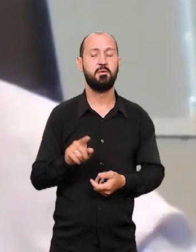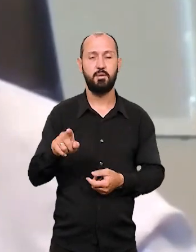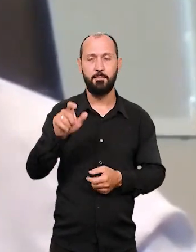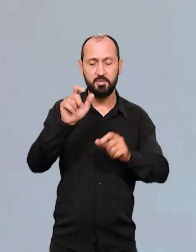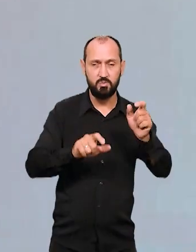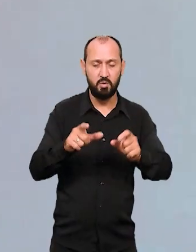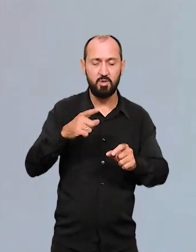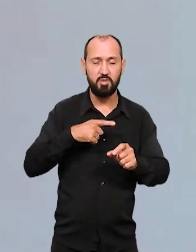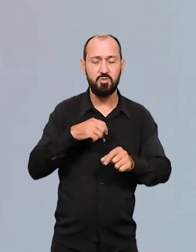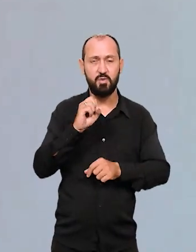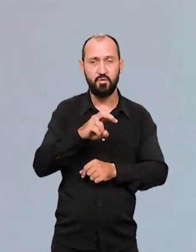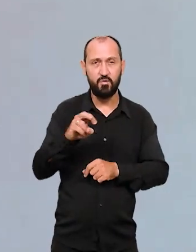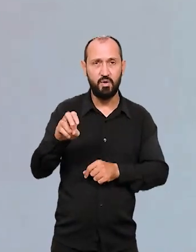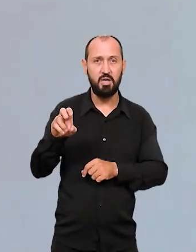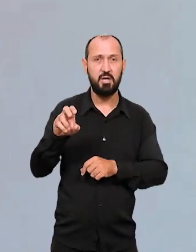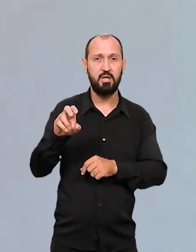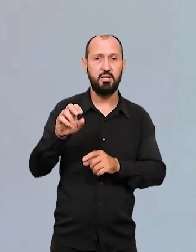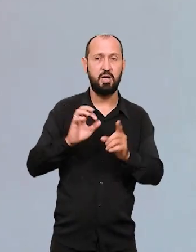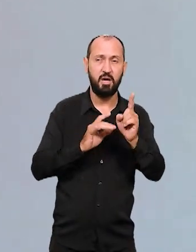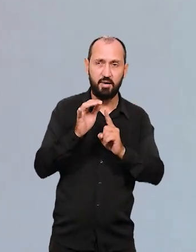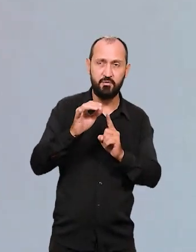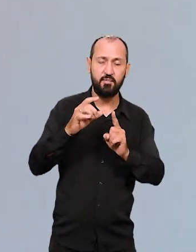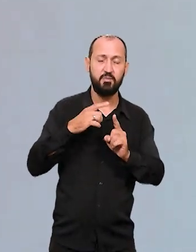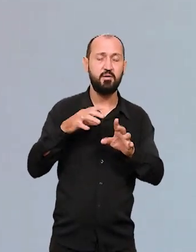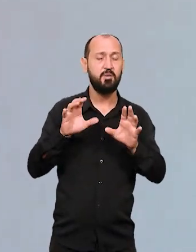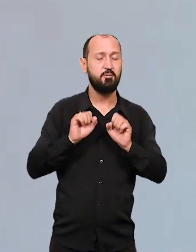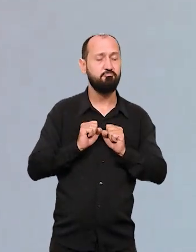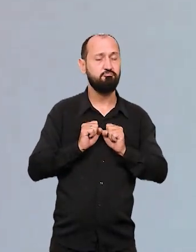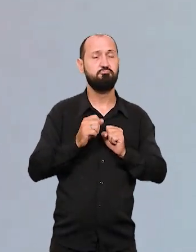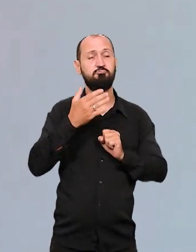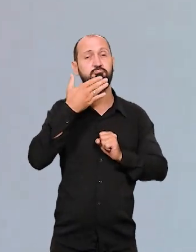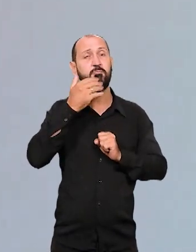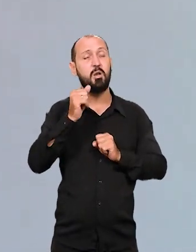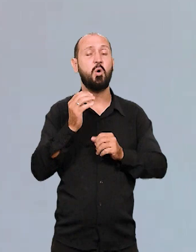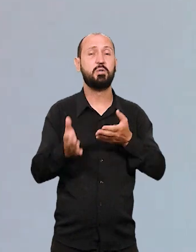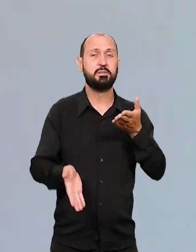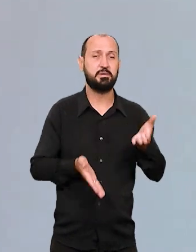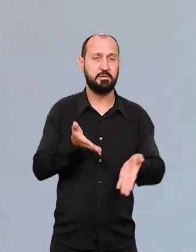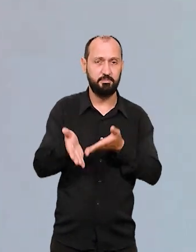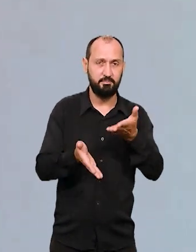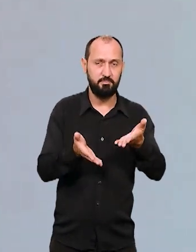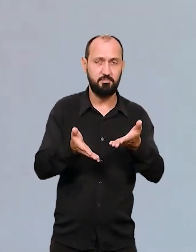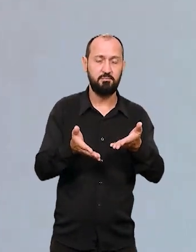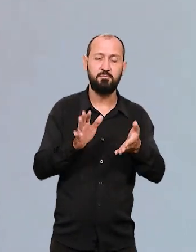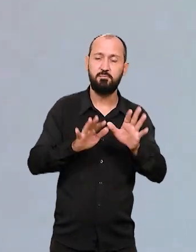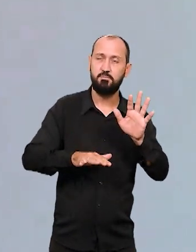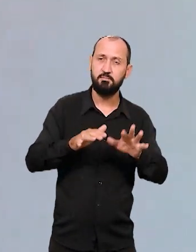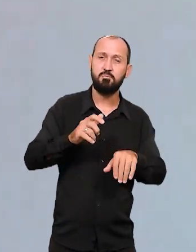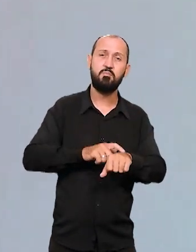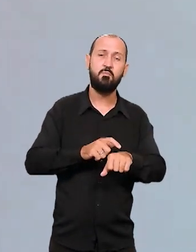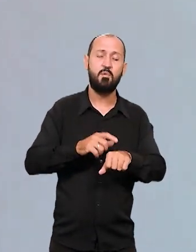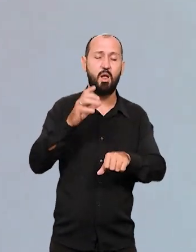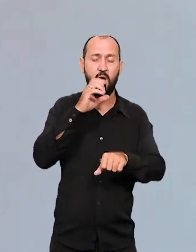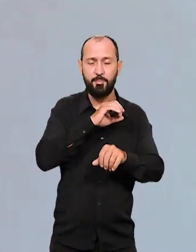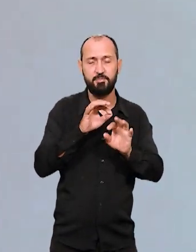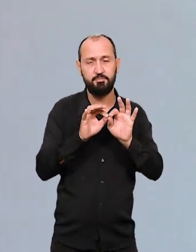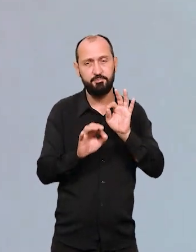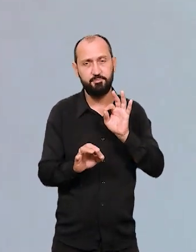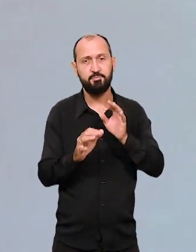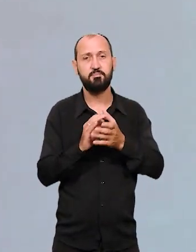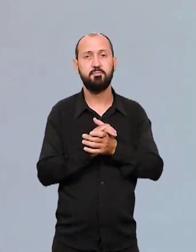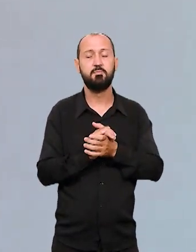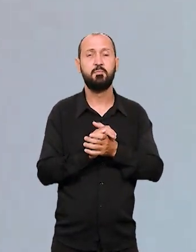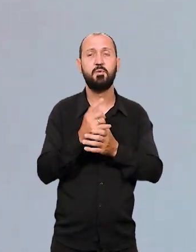meses. Então, uma pessoa vivendo com HIV tem o direito de ter o melhor tratamento no tempo